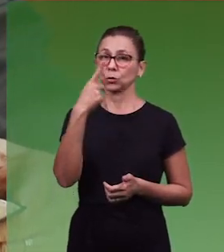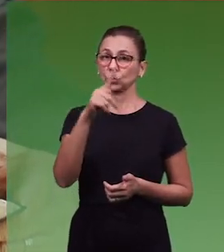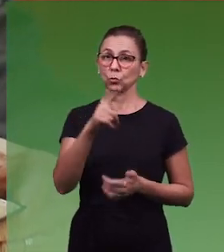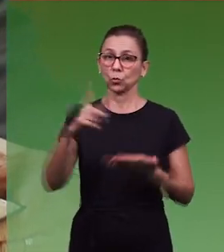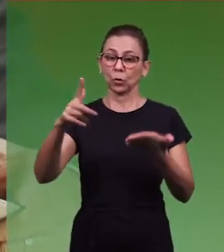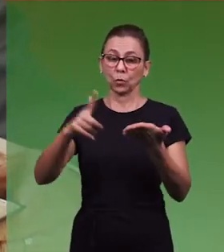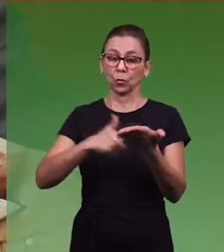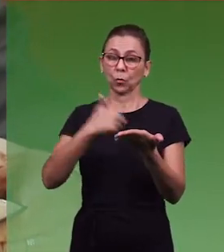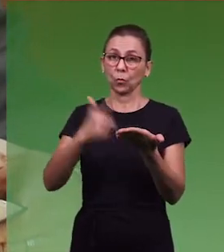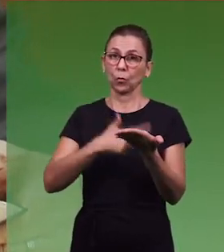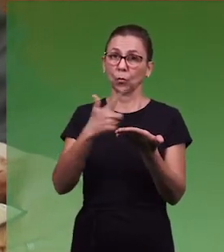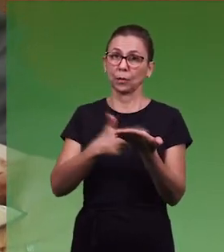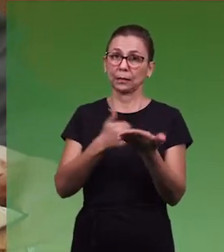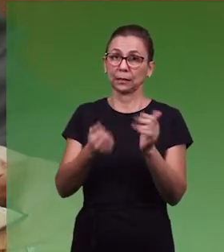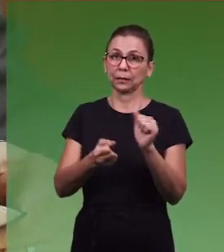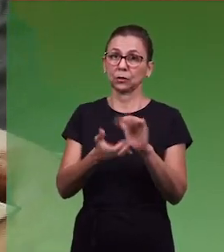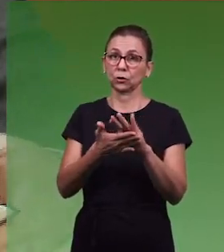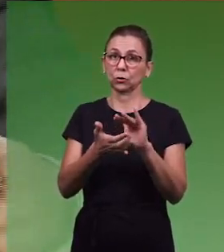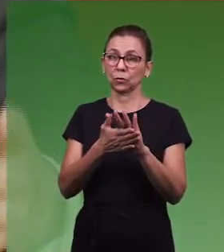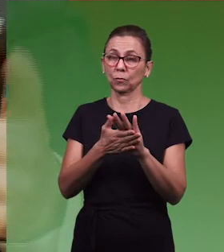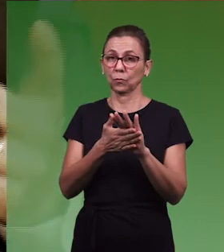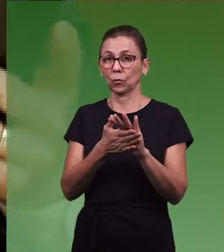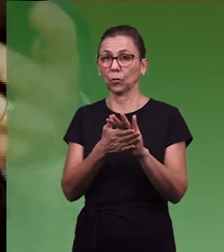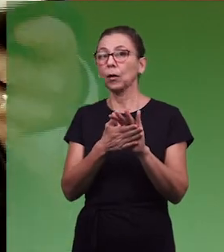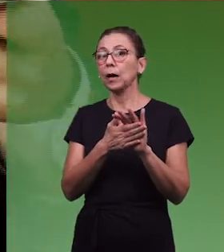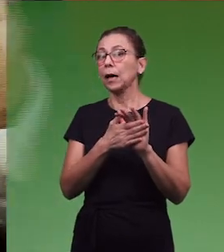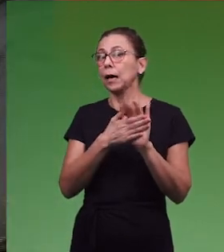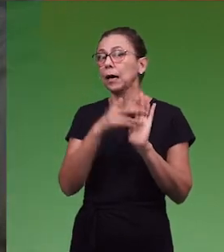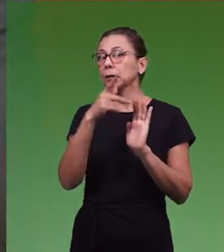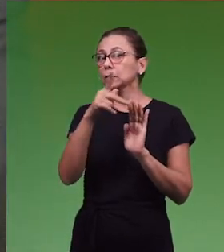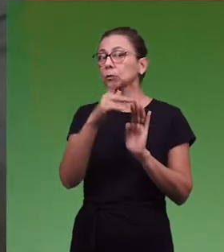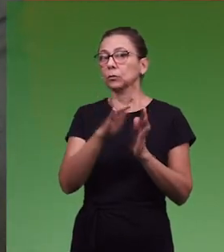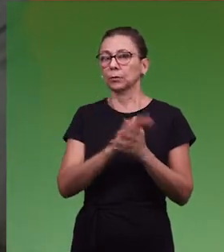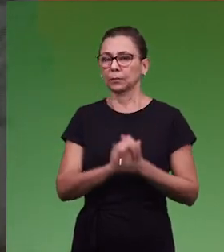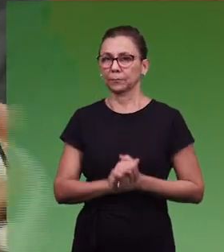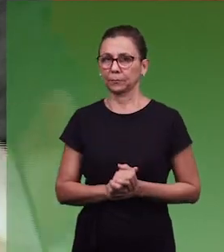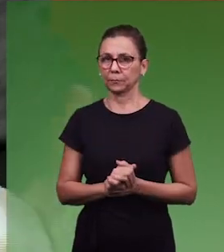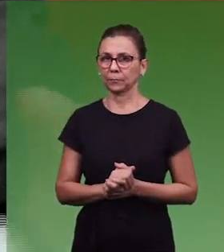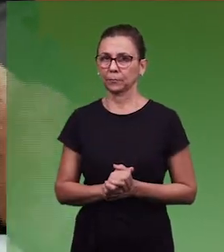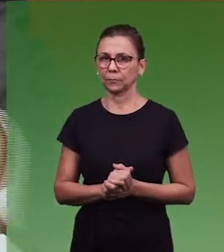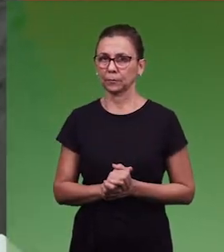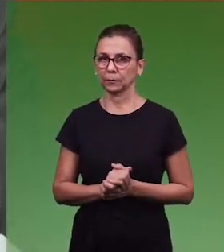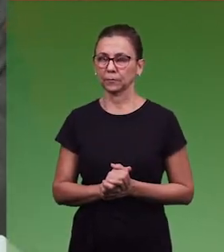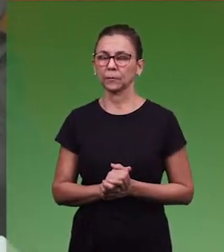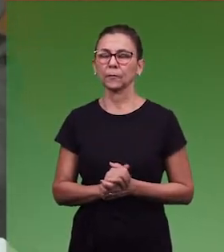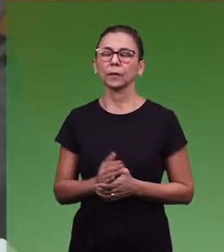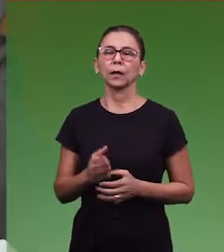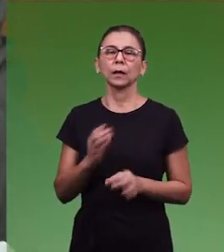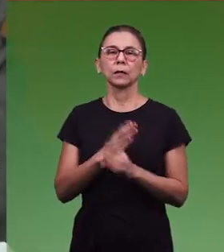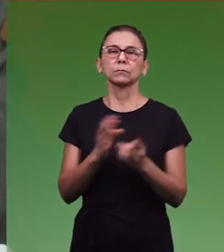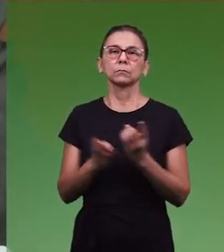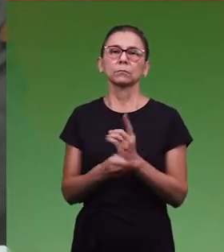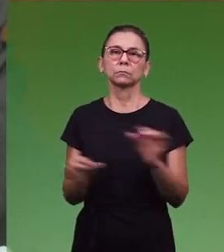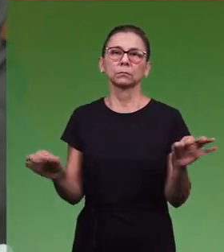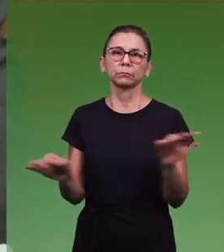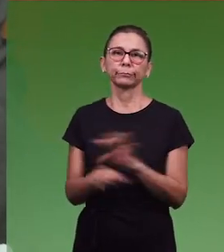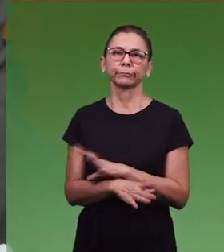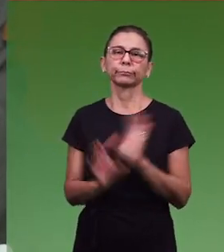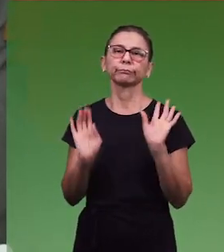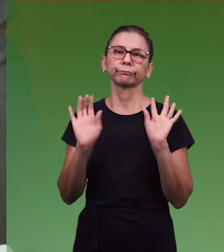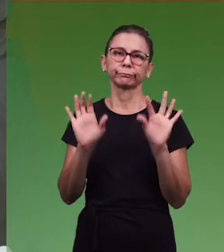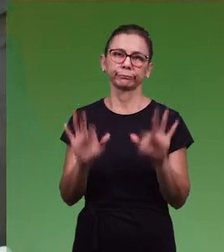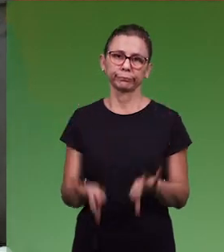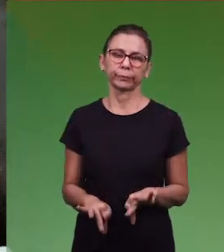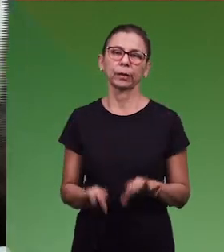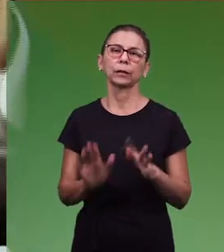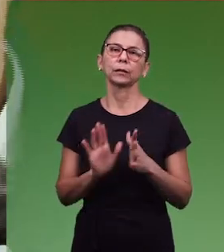calor espiritual para o visitante que entra. Oferece a Bíblia na hora de ler. Acabou o culto, é automático. Você